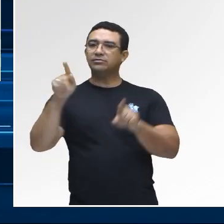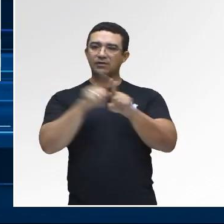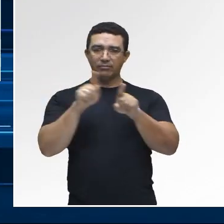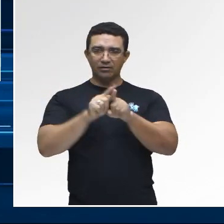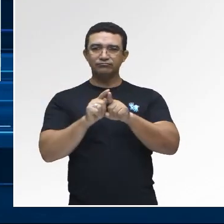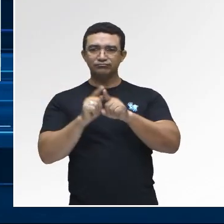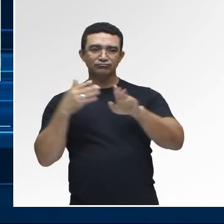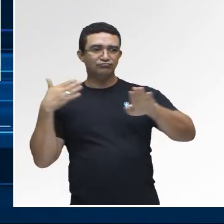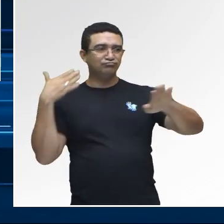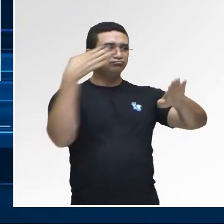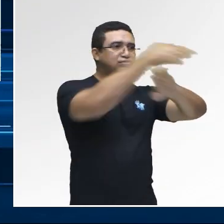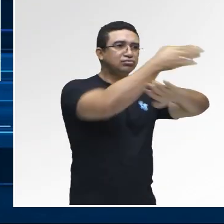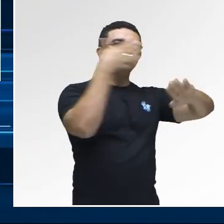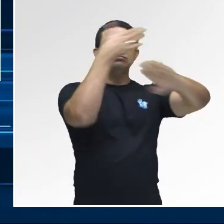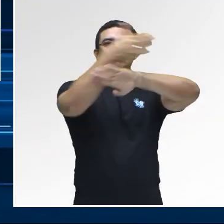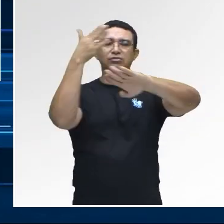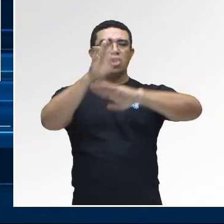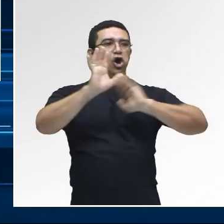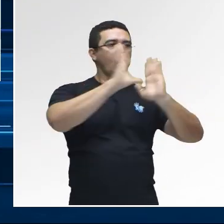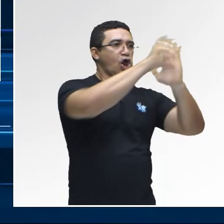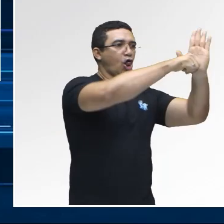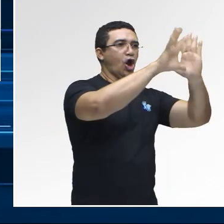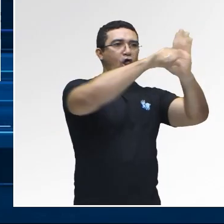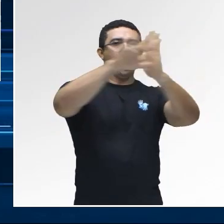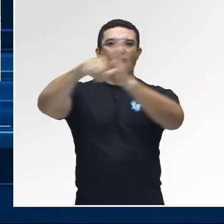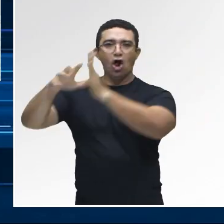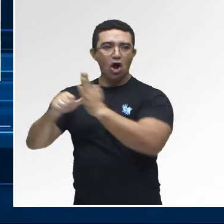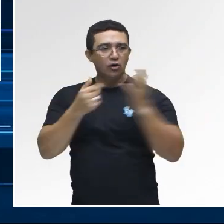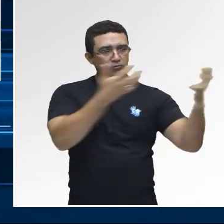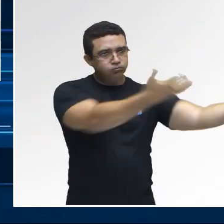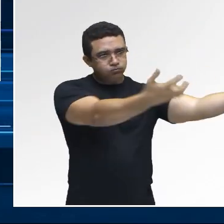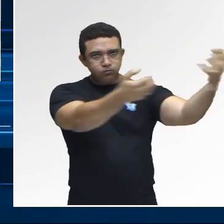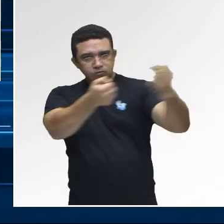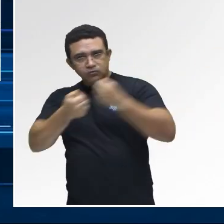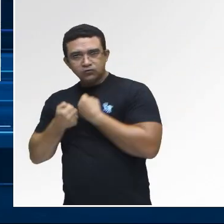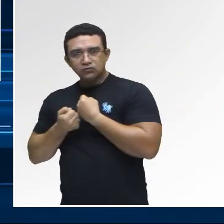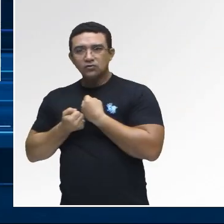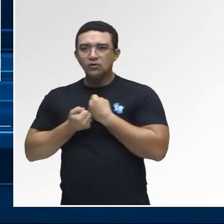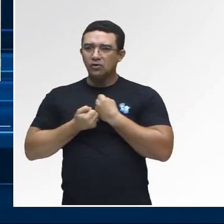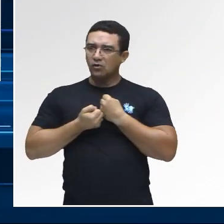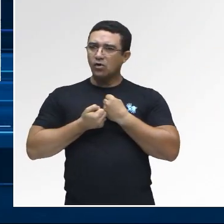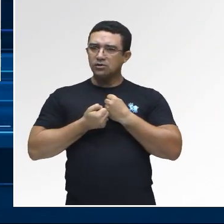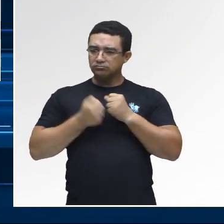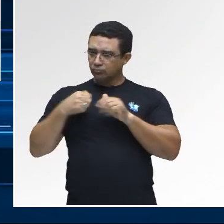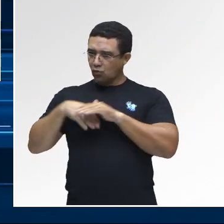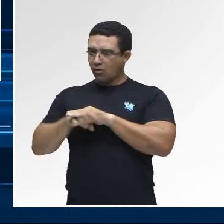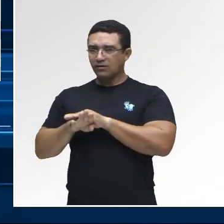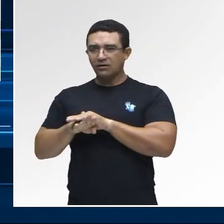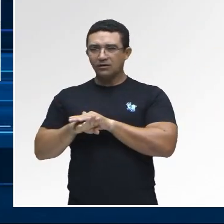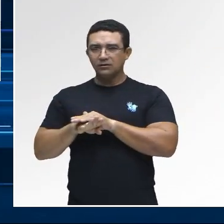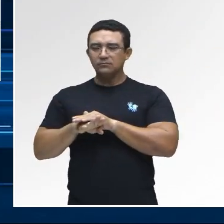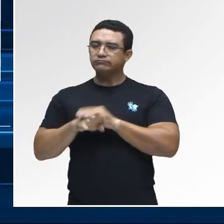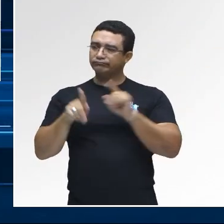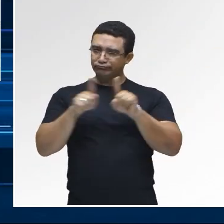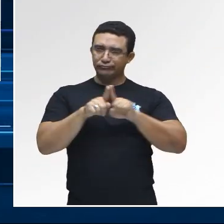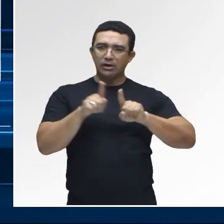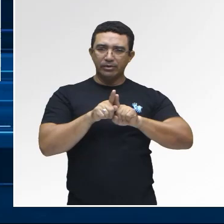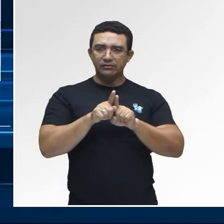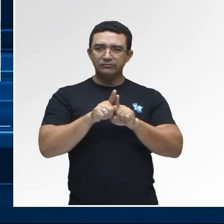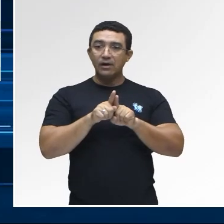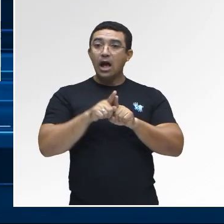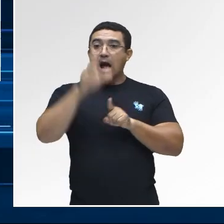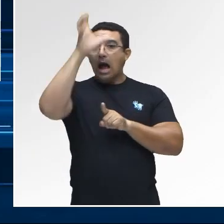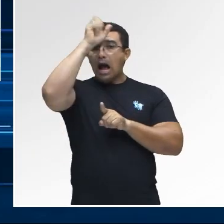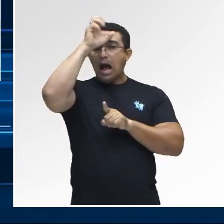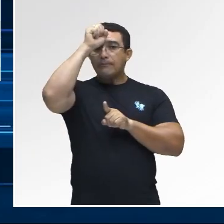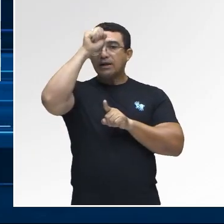saquear, destruir o que eles tinham, ficar com aquilo que lhes era favorável naquele momento. Tá bom? Então, isso